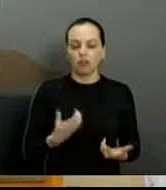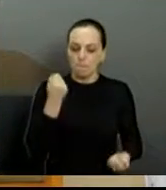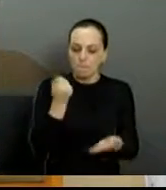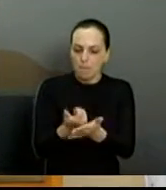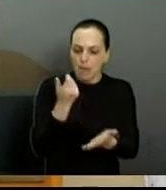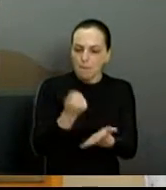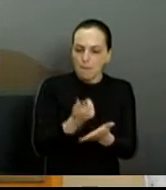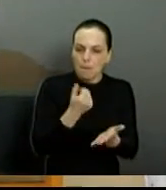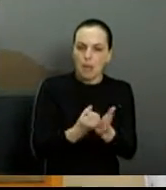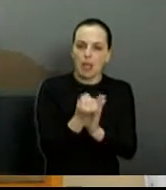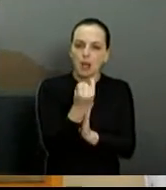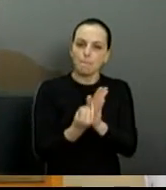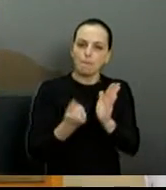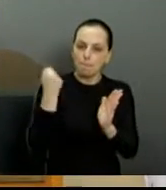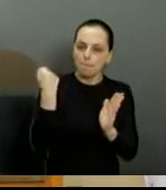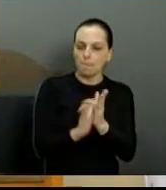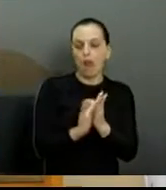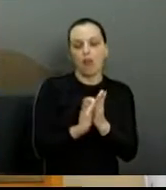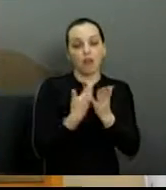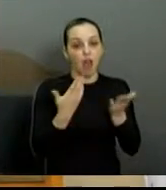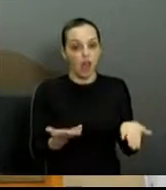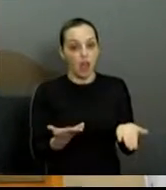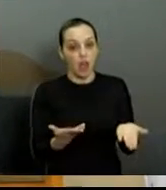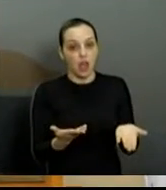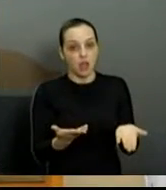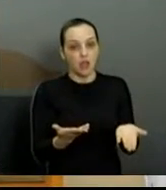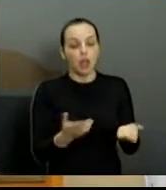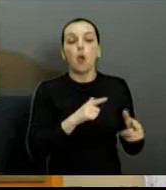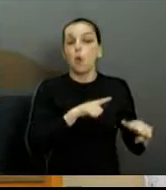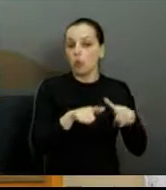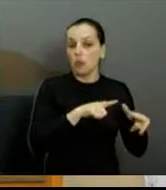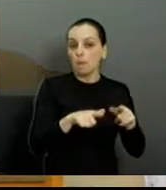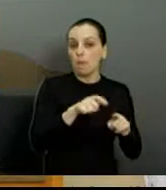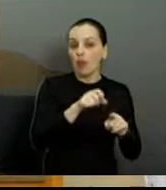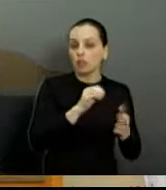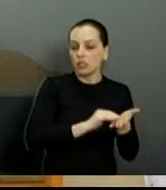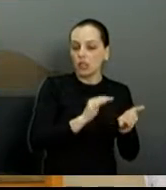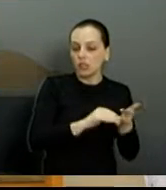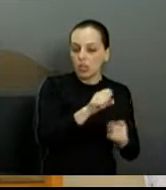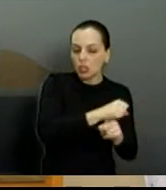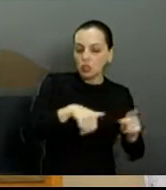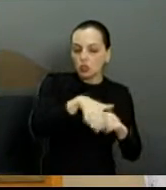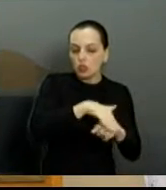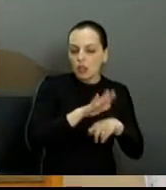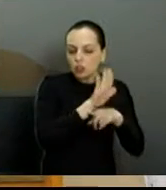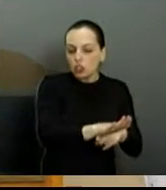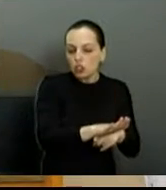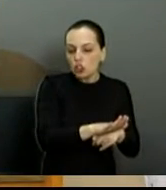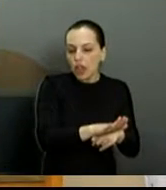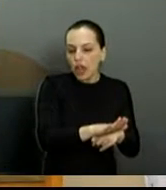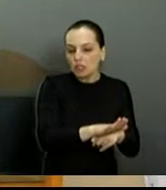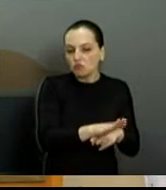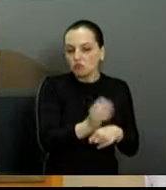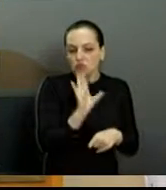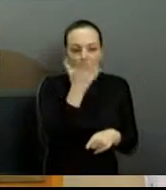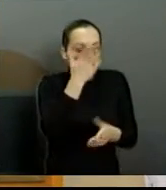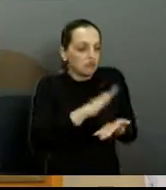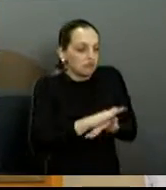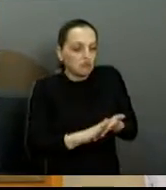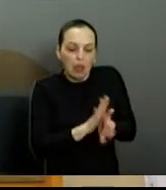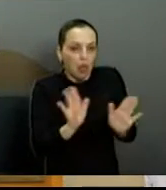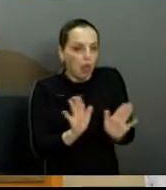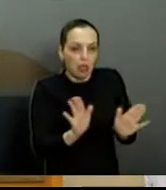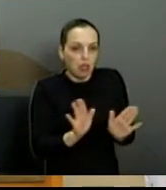social que é isso os irmãos serviço quer social de fazer então fazendo os irmãos derrotá-la quem quer a gente leva o pool são